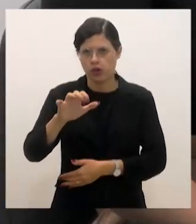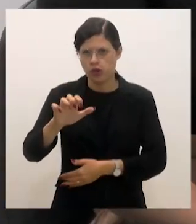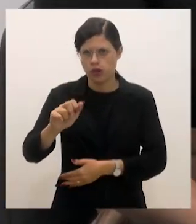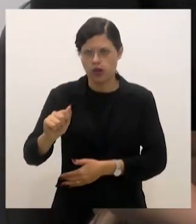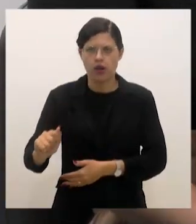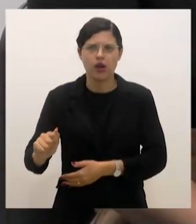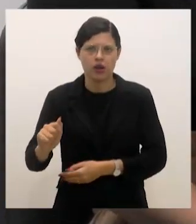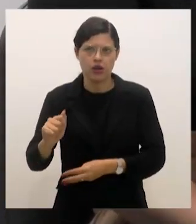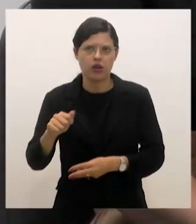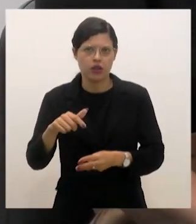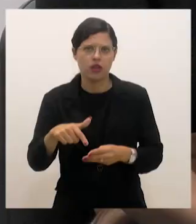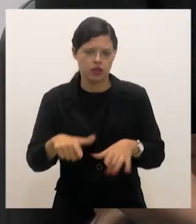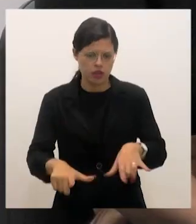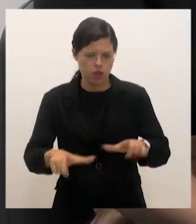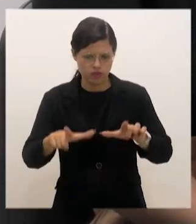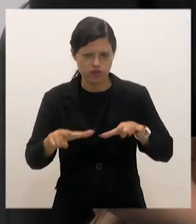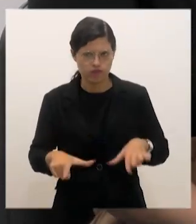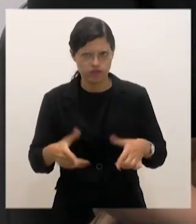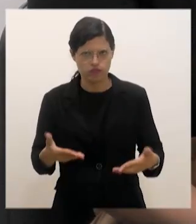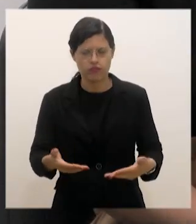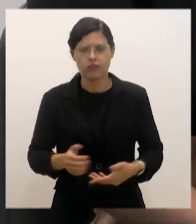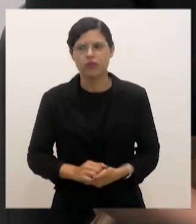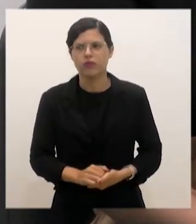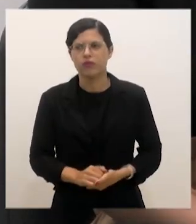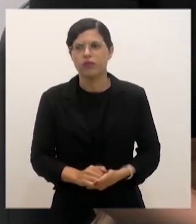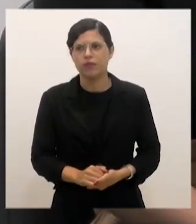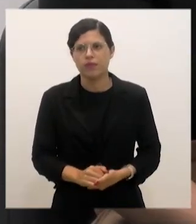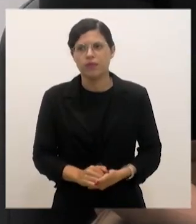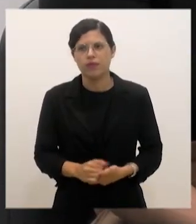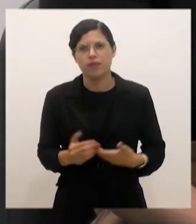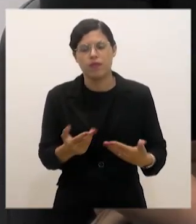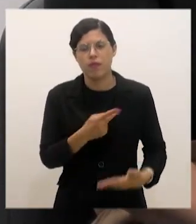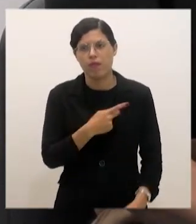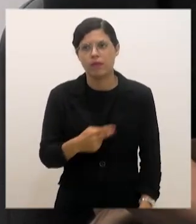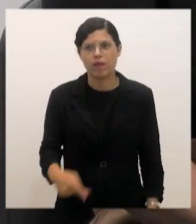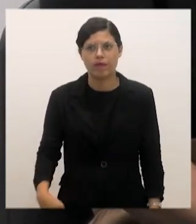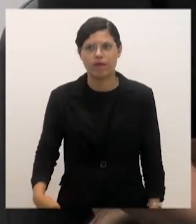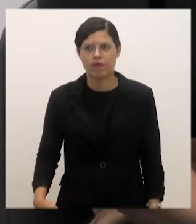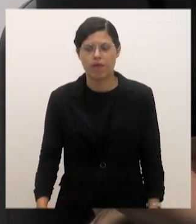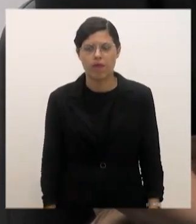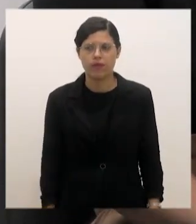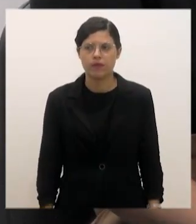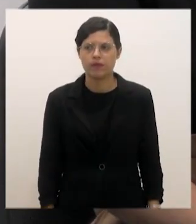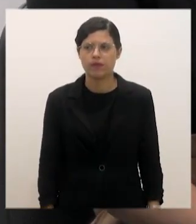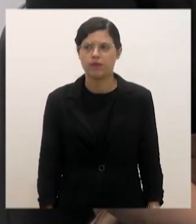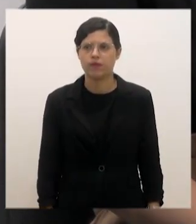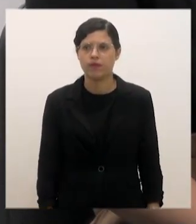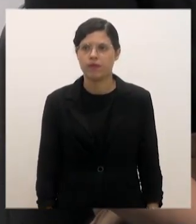era isso mesmo. Então, senhor presidente, que pelo menos,